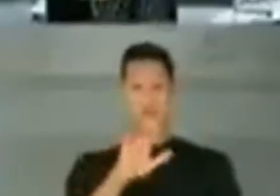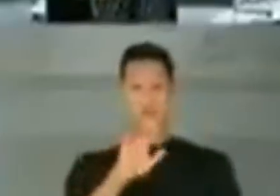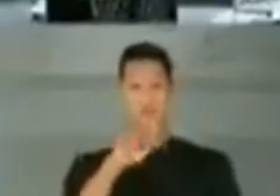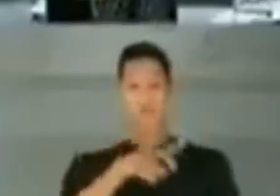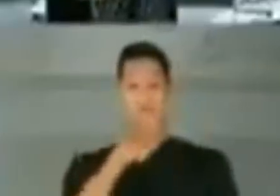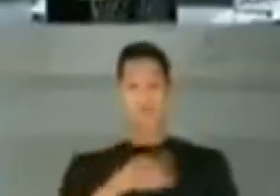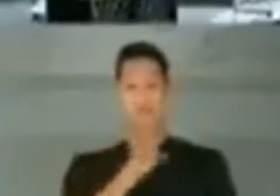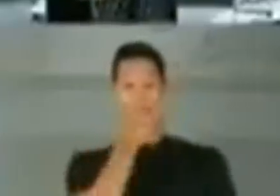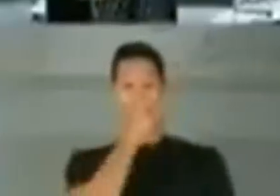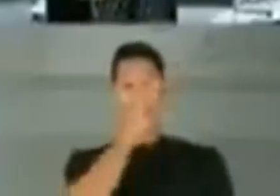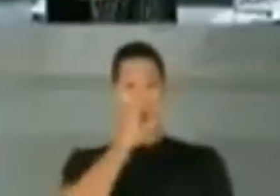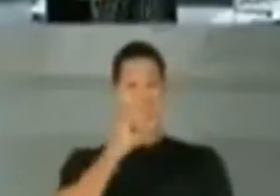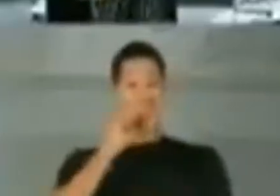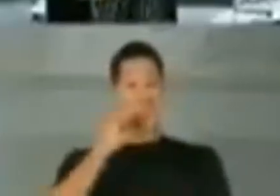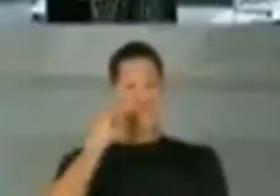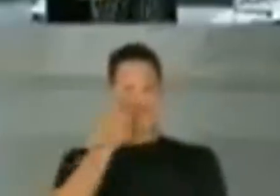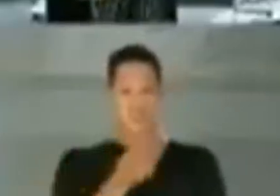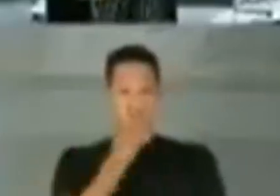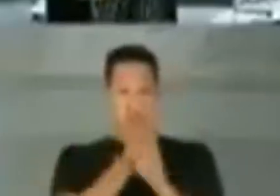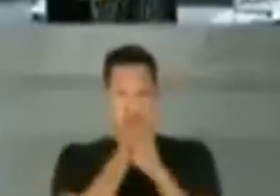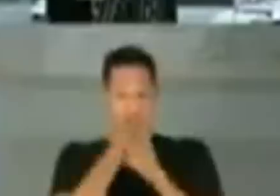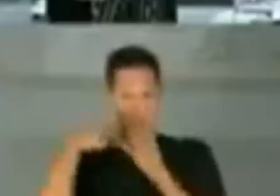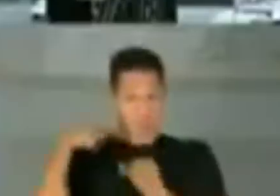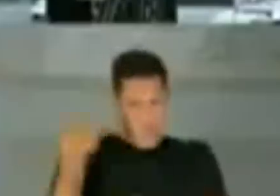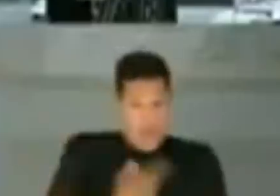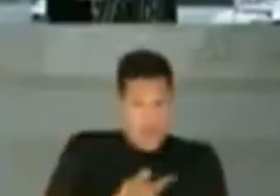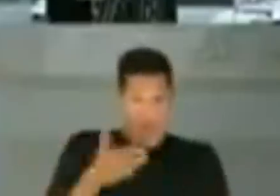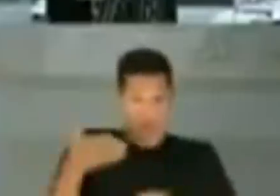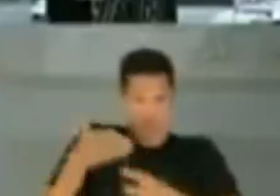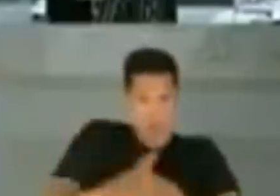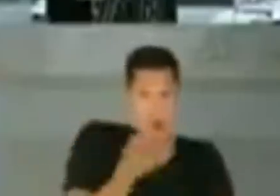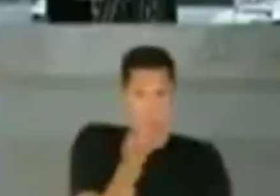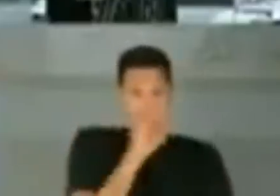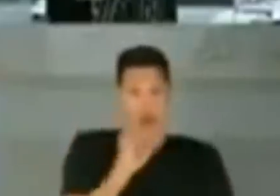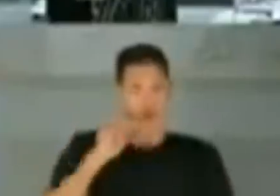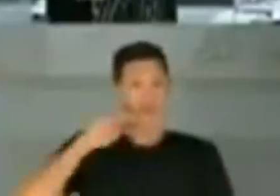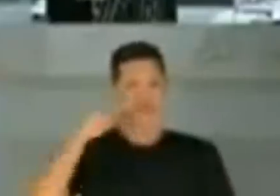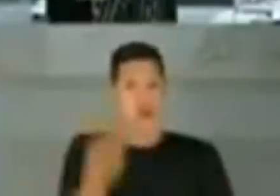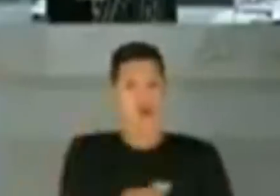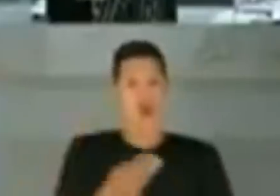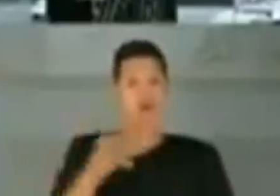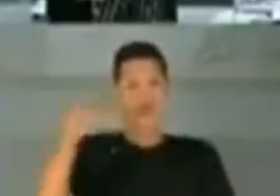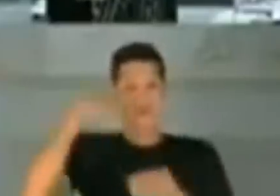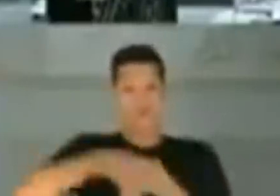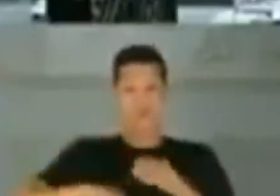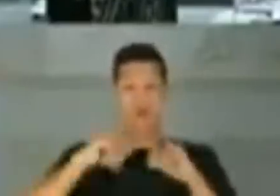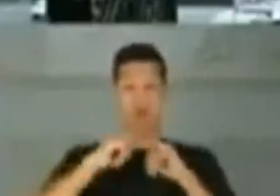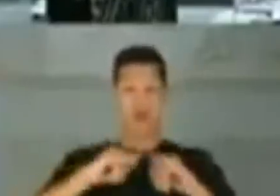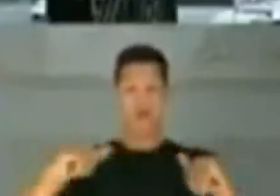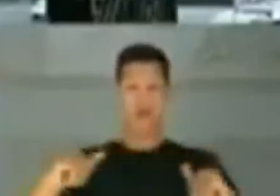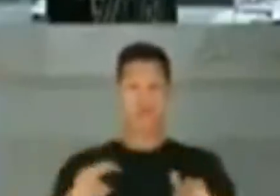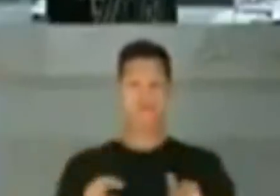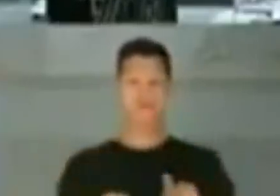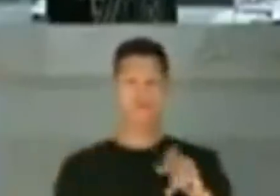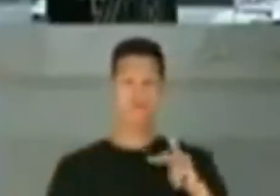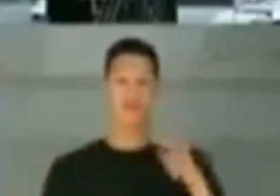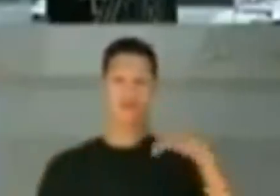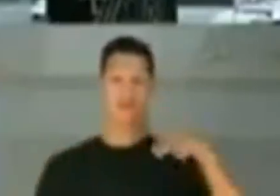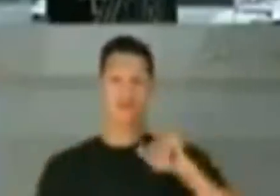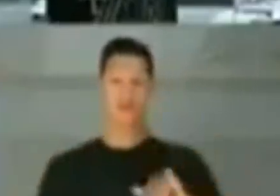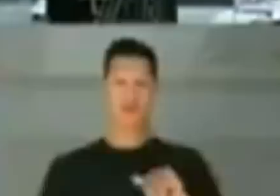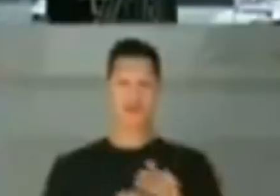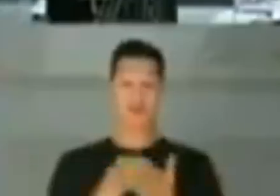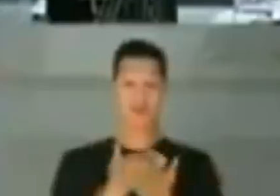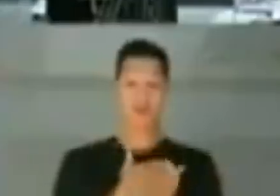de brasileiros, né? Esse último ano a gente inseriu 80 milhões de brasileiros nessa campanha. O PNI começa